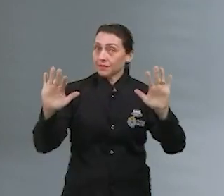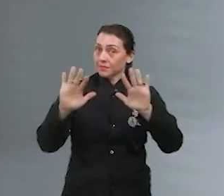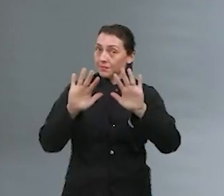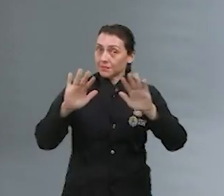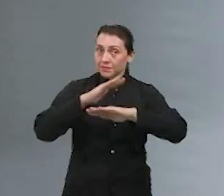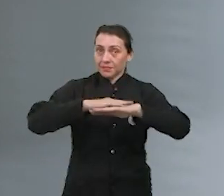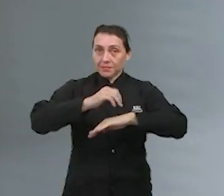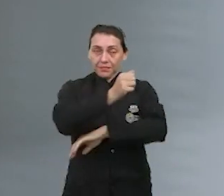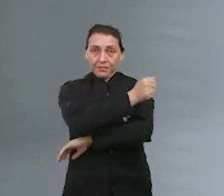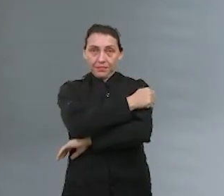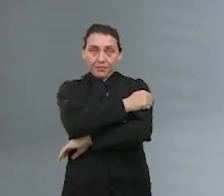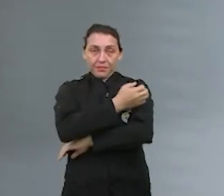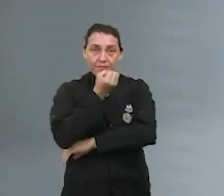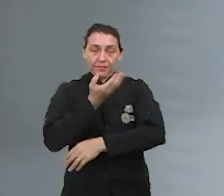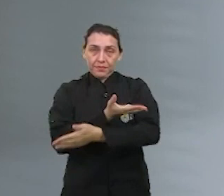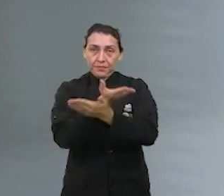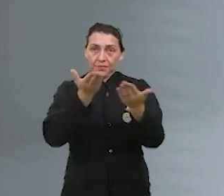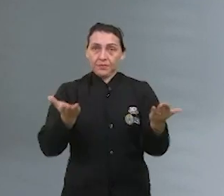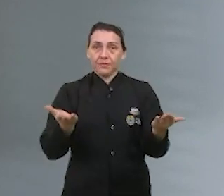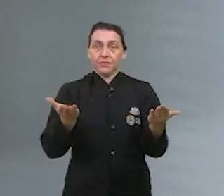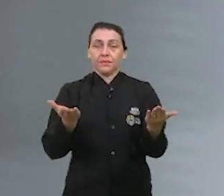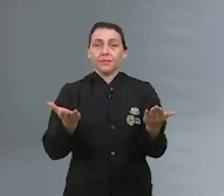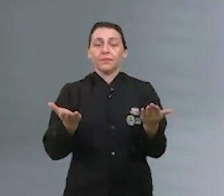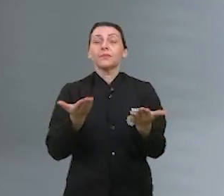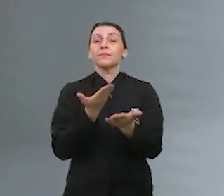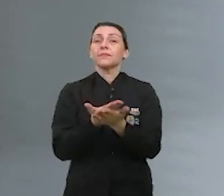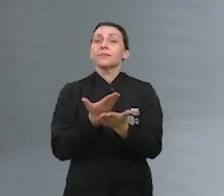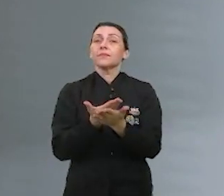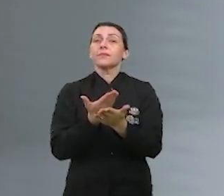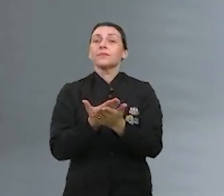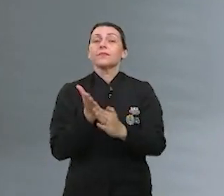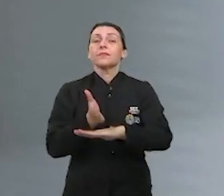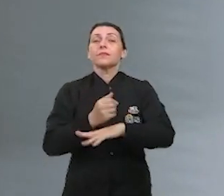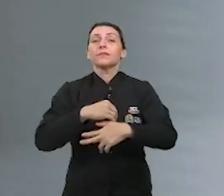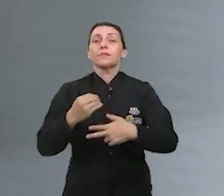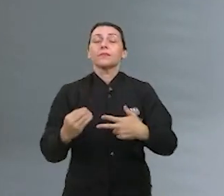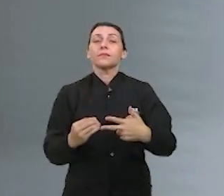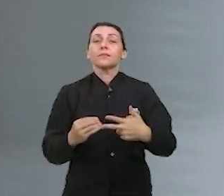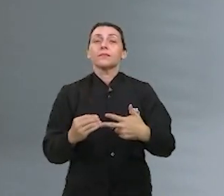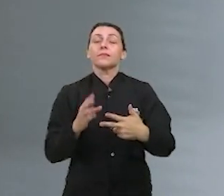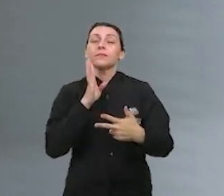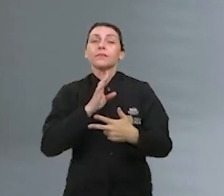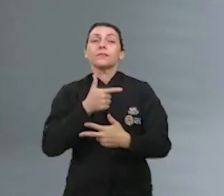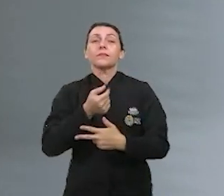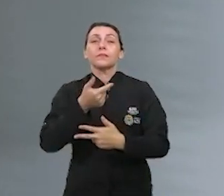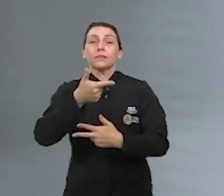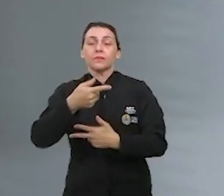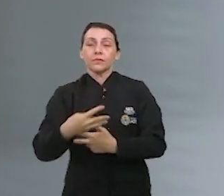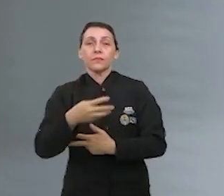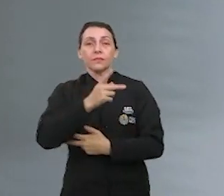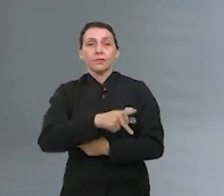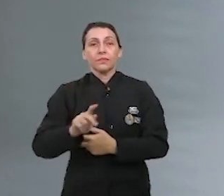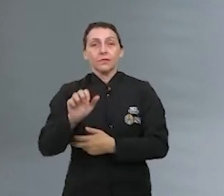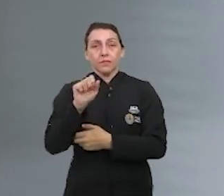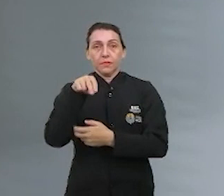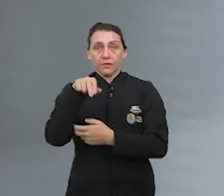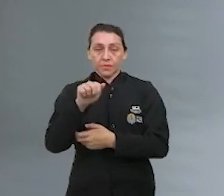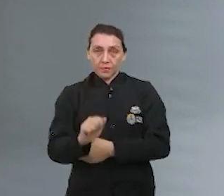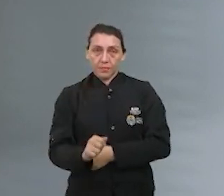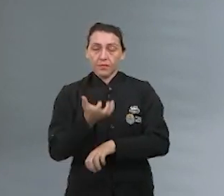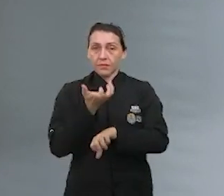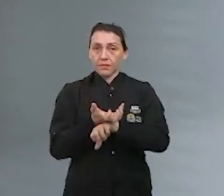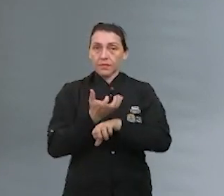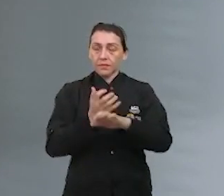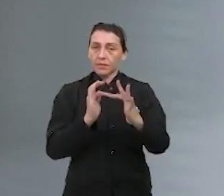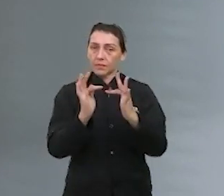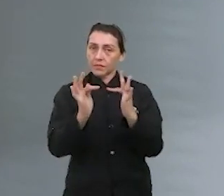Olá, querido estudante, tudo bem com vocês? Vamos aí para mais uma aula do Pré-ENEM Legal 2024. E eu sou a professora Ana Raquel, com o